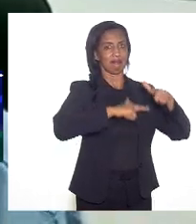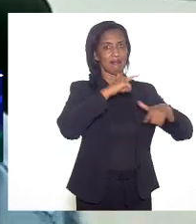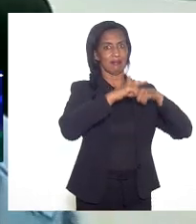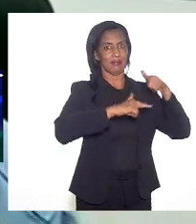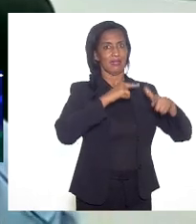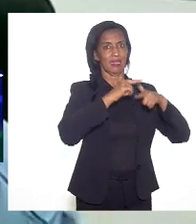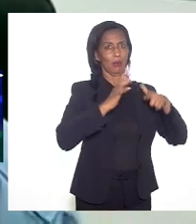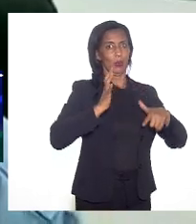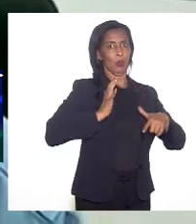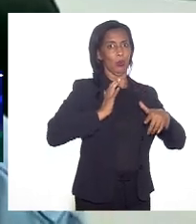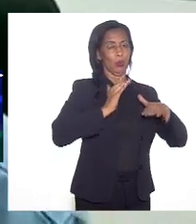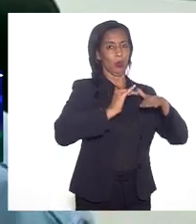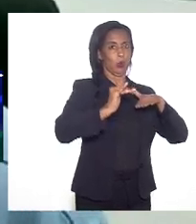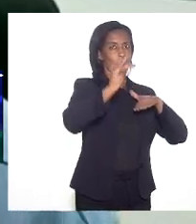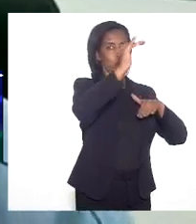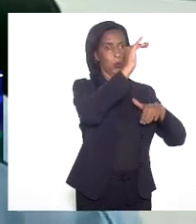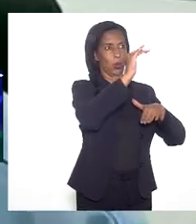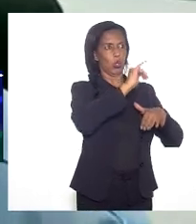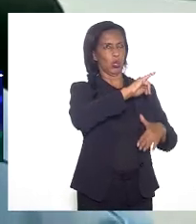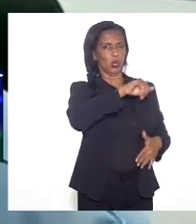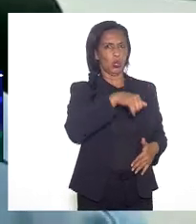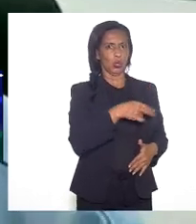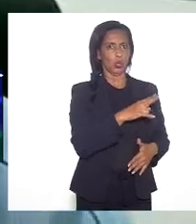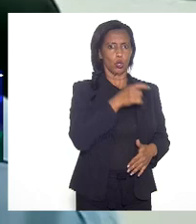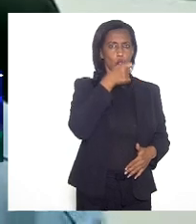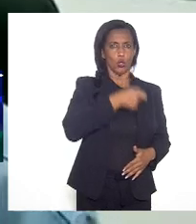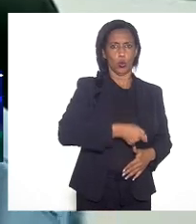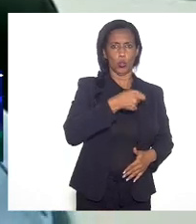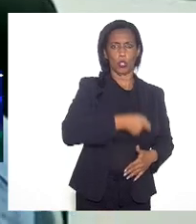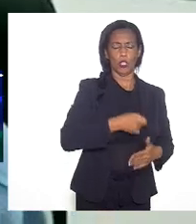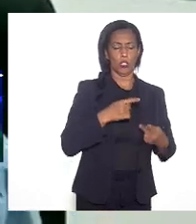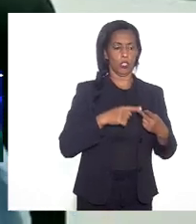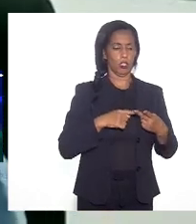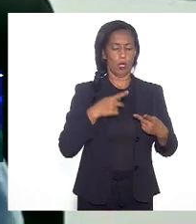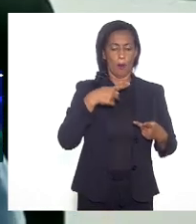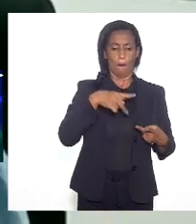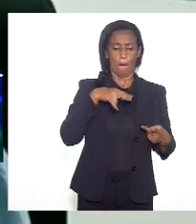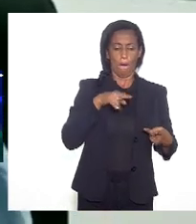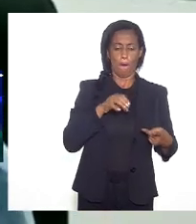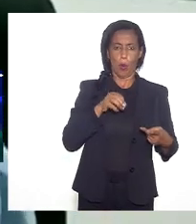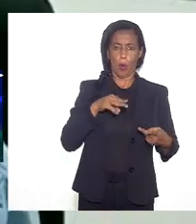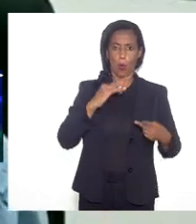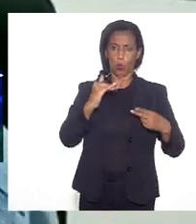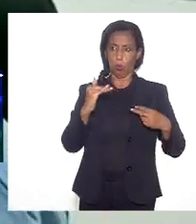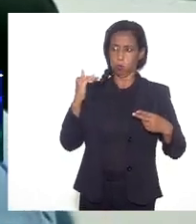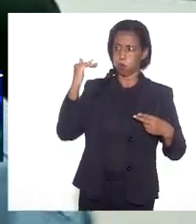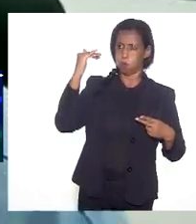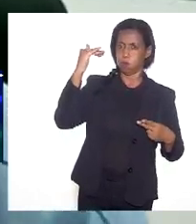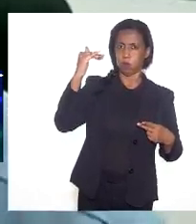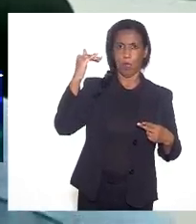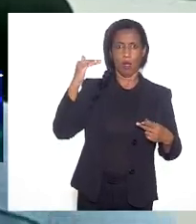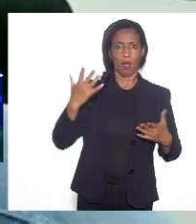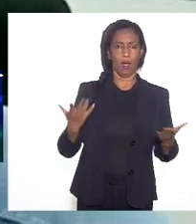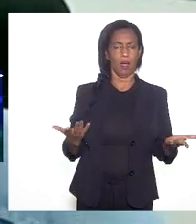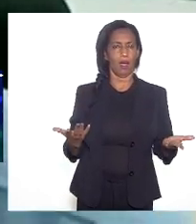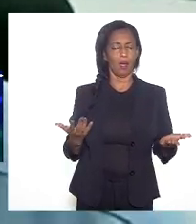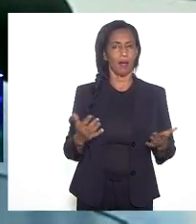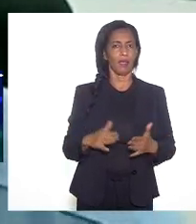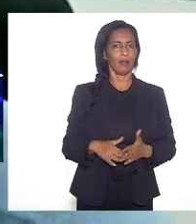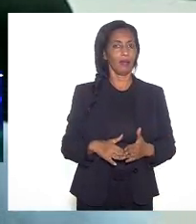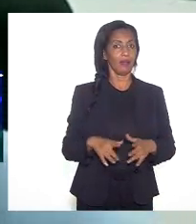sempre exceções. Juízes, promotores, desembargadores e até